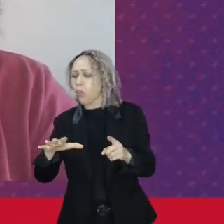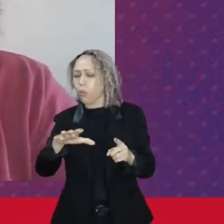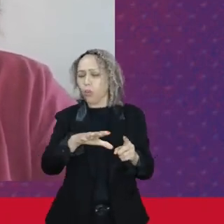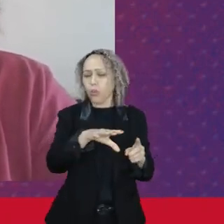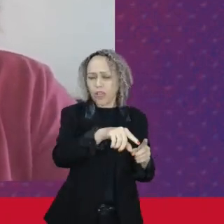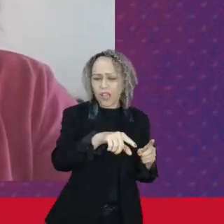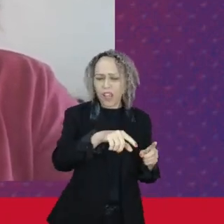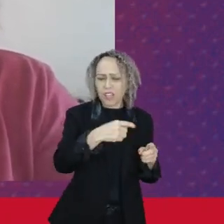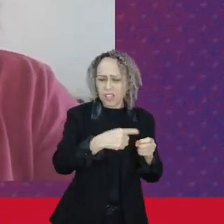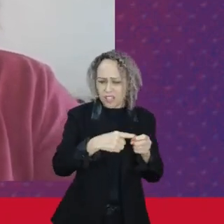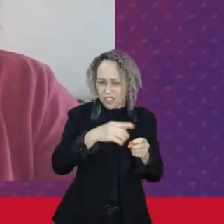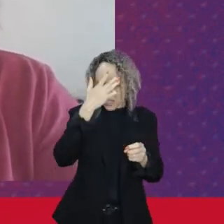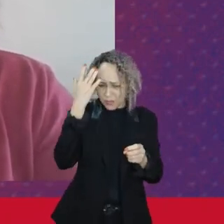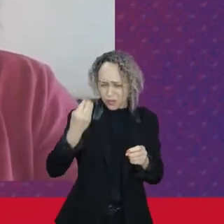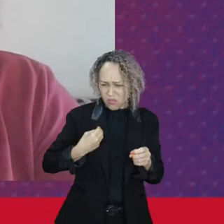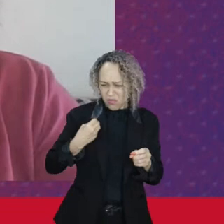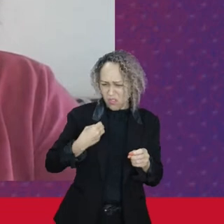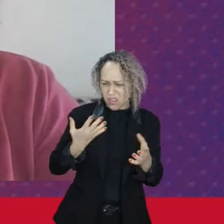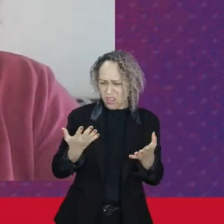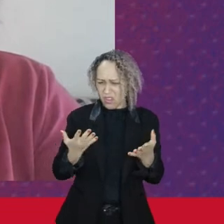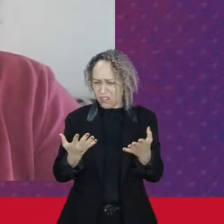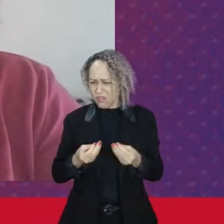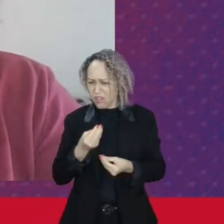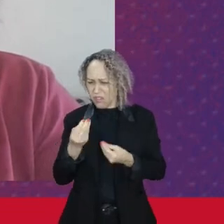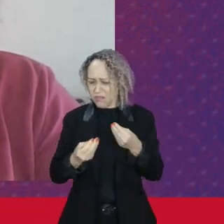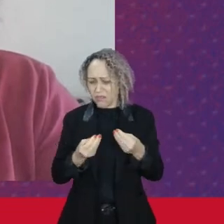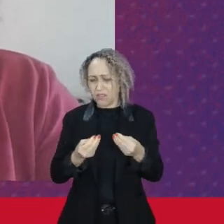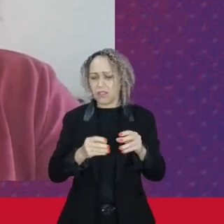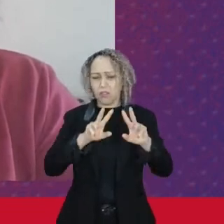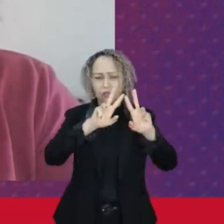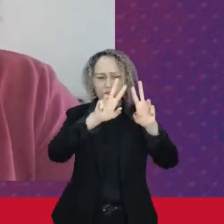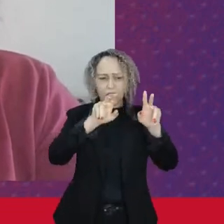pode fazer uma